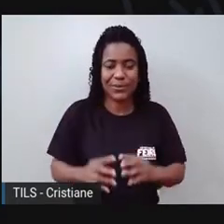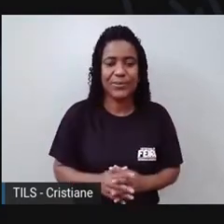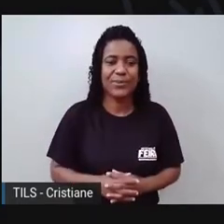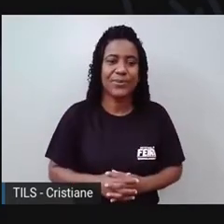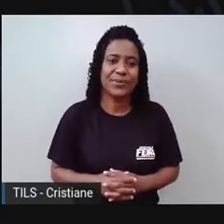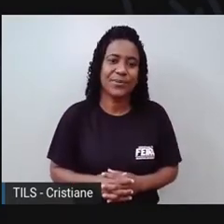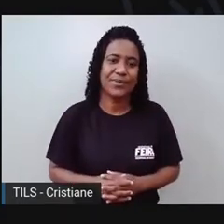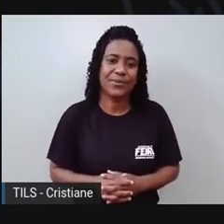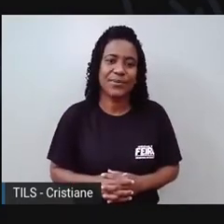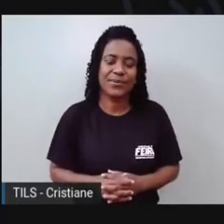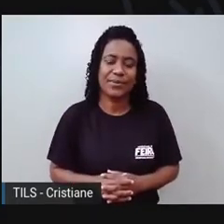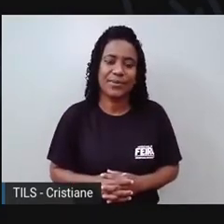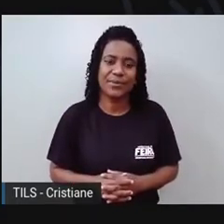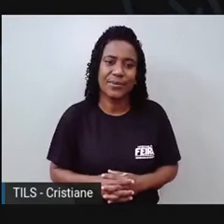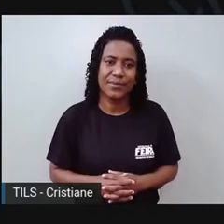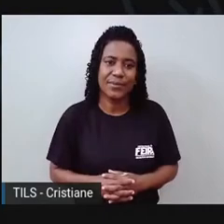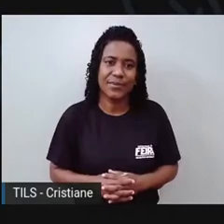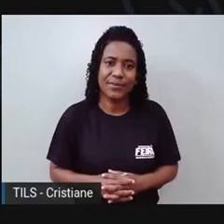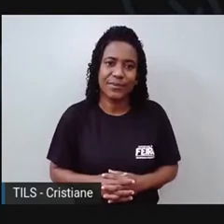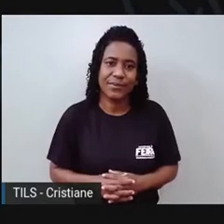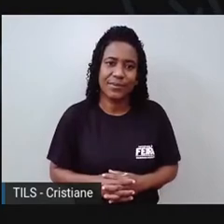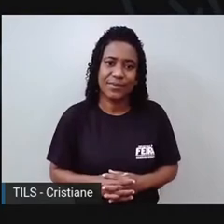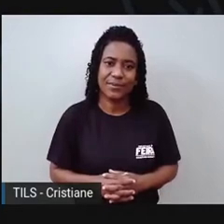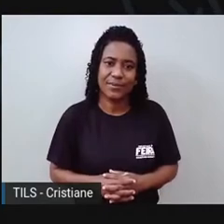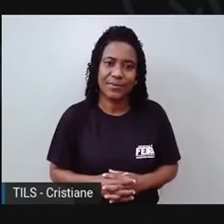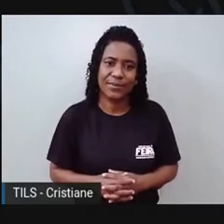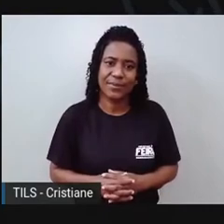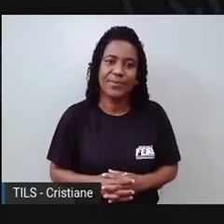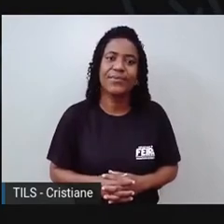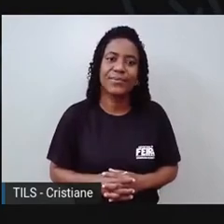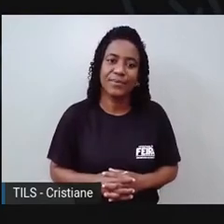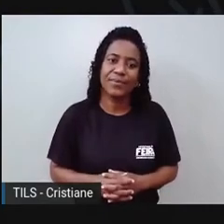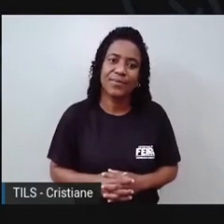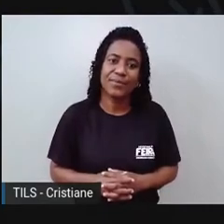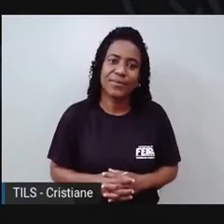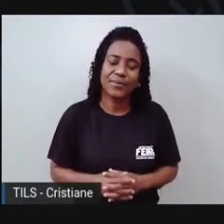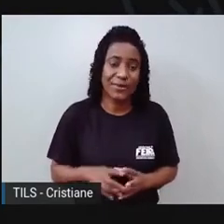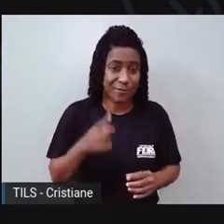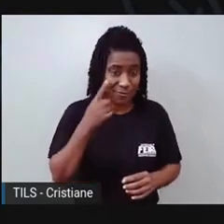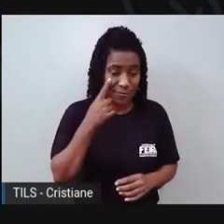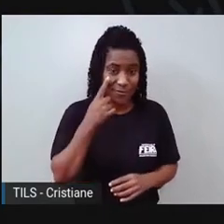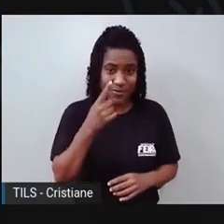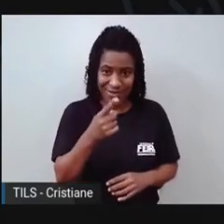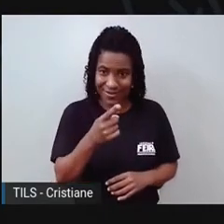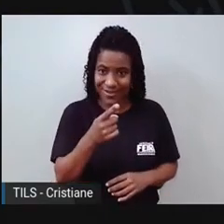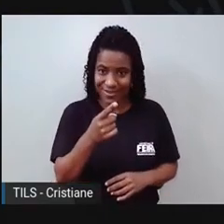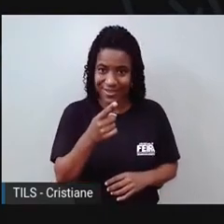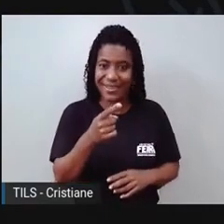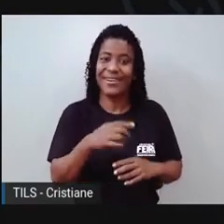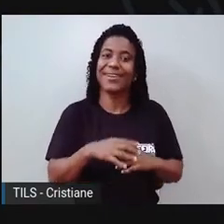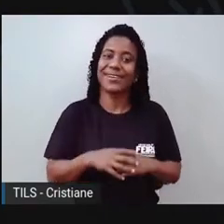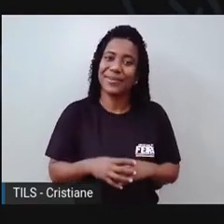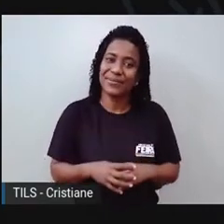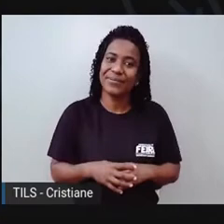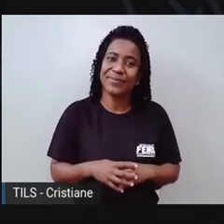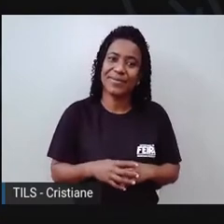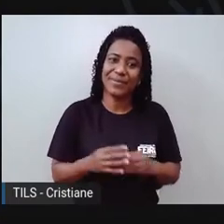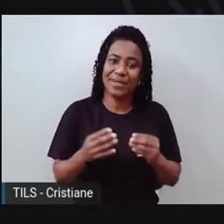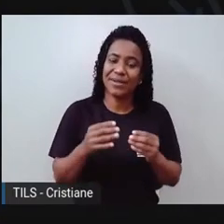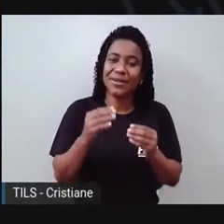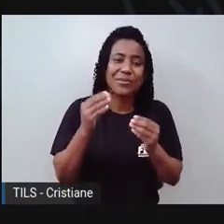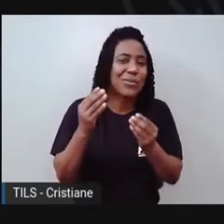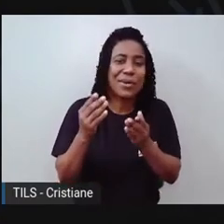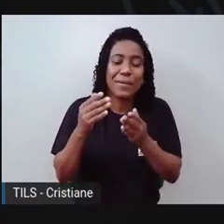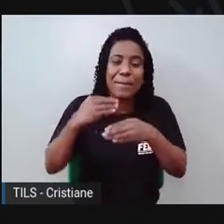Pronto, molhou bastante, por isso que a Pró fez de papel higiênico. Porque ele já pega logo